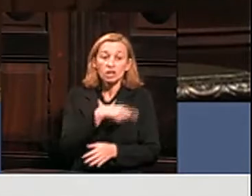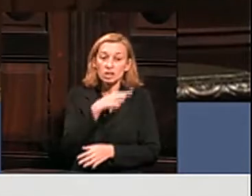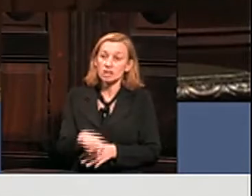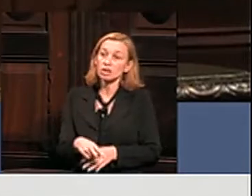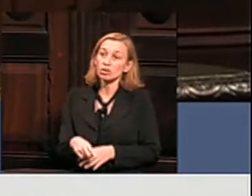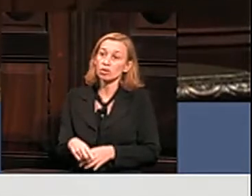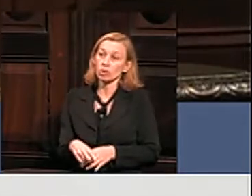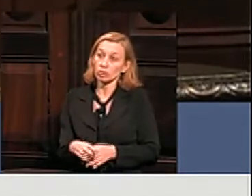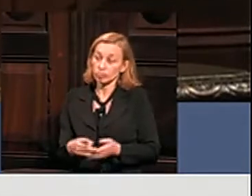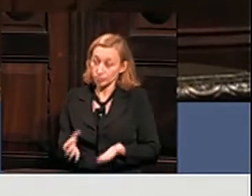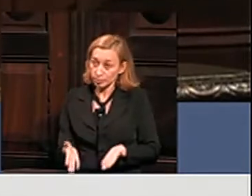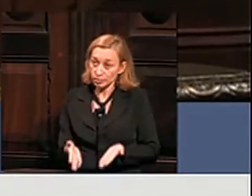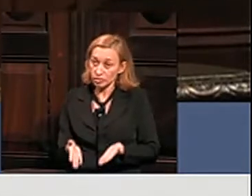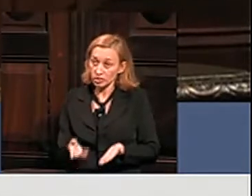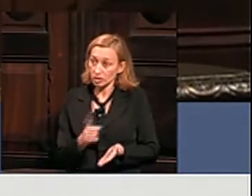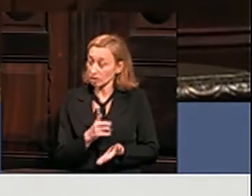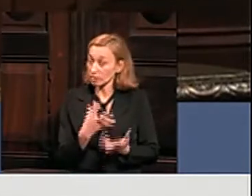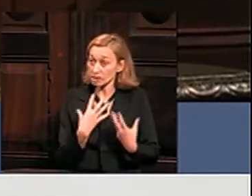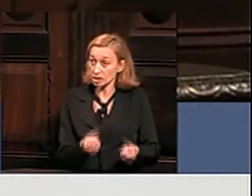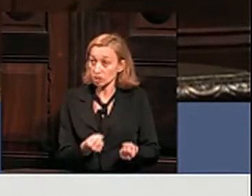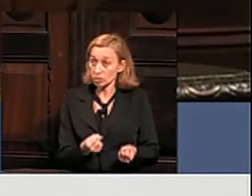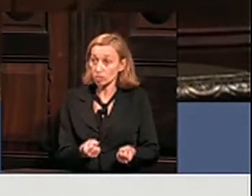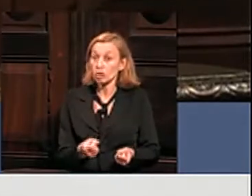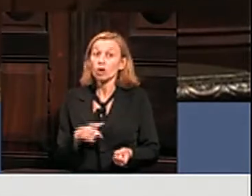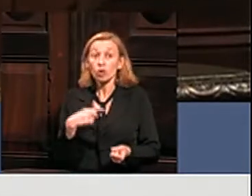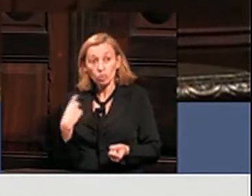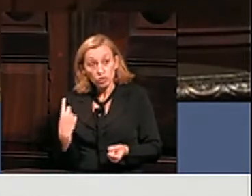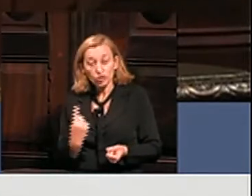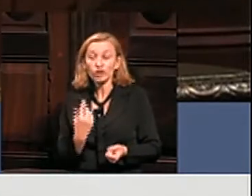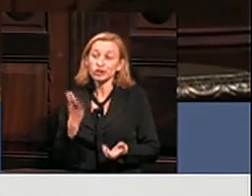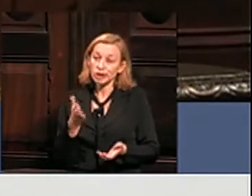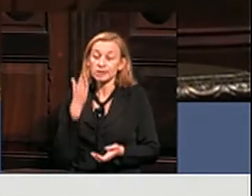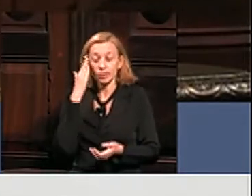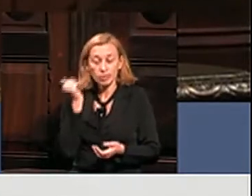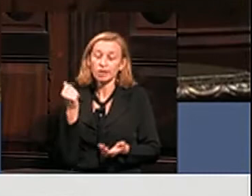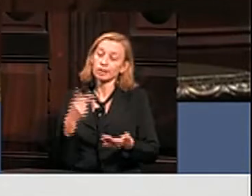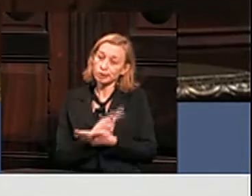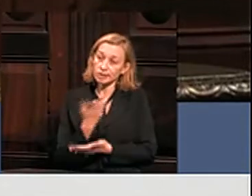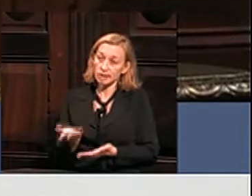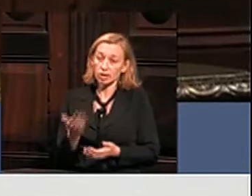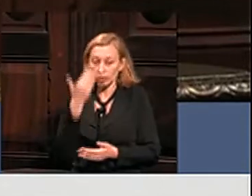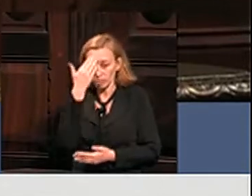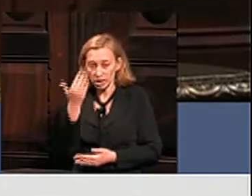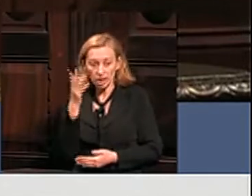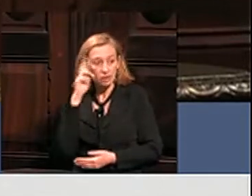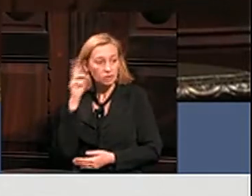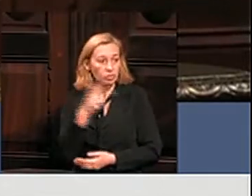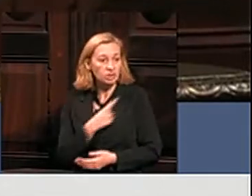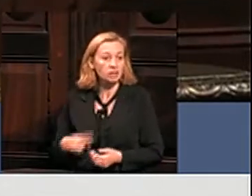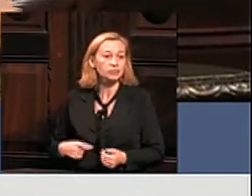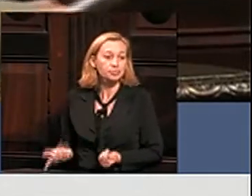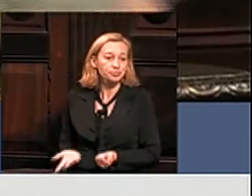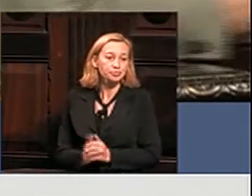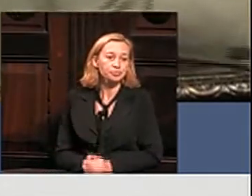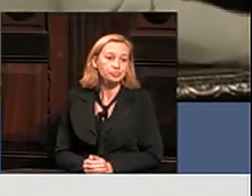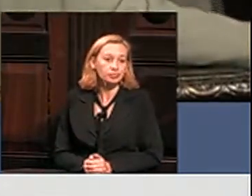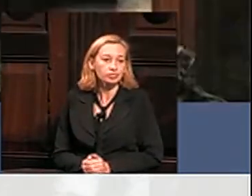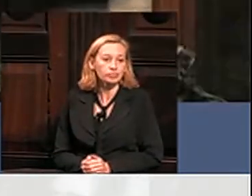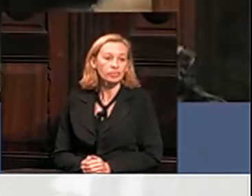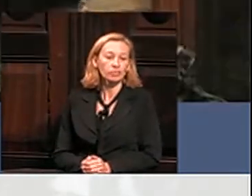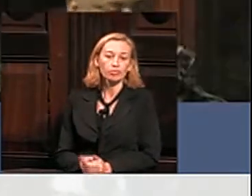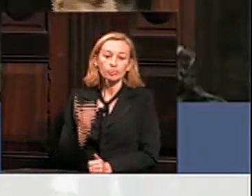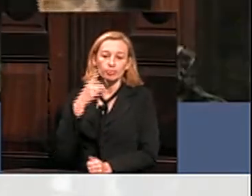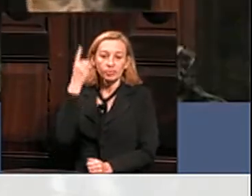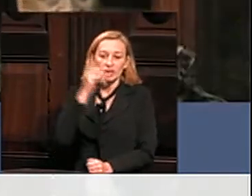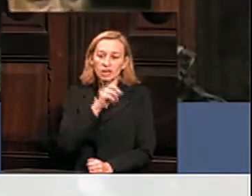aqui já tinha essa previsão. Muito obrigado, senhor presidente. Deputado Zaqueu Teixeira, por favor.